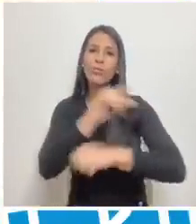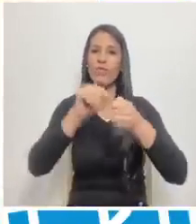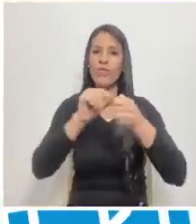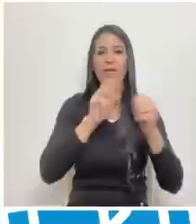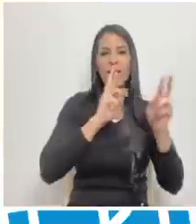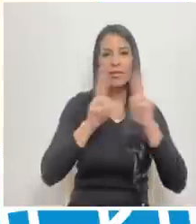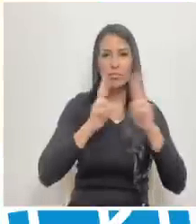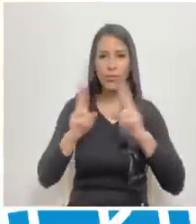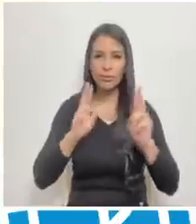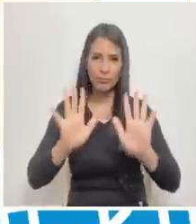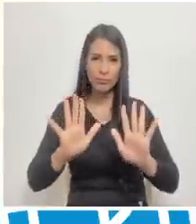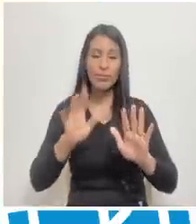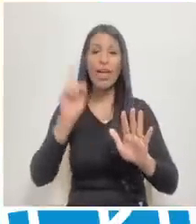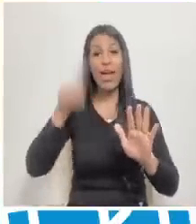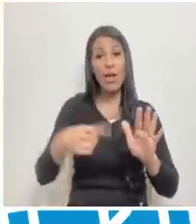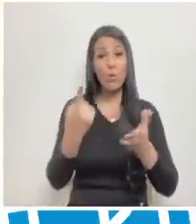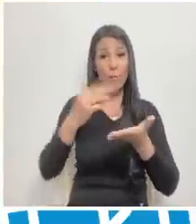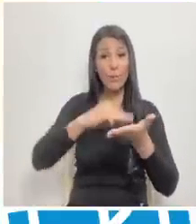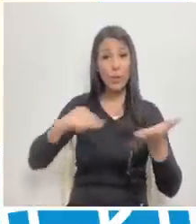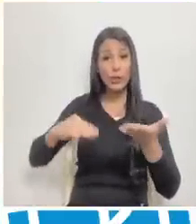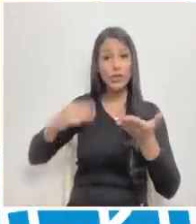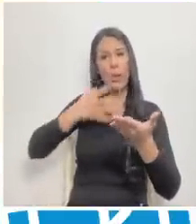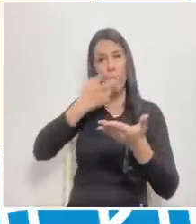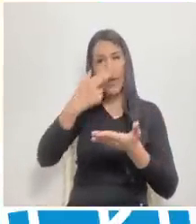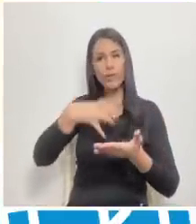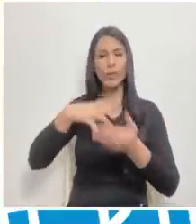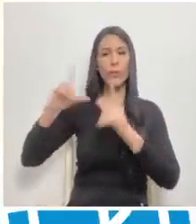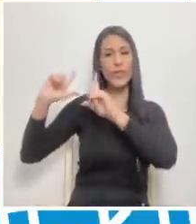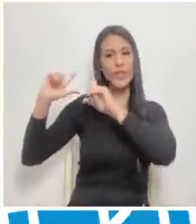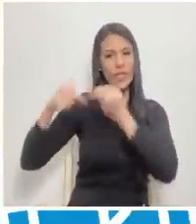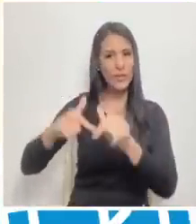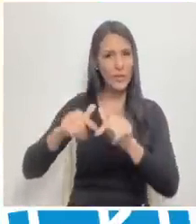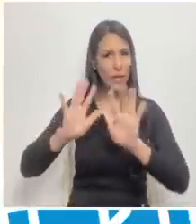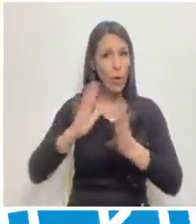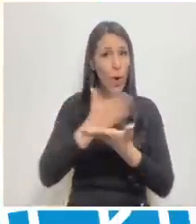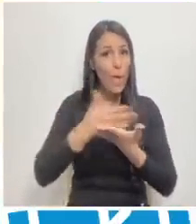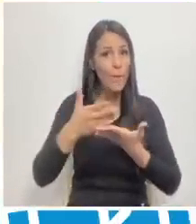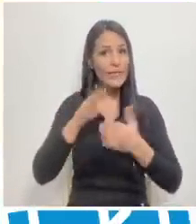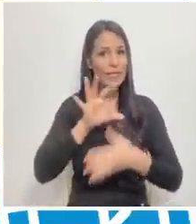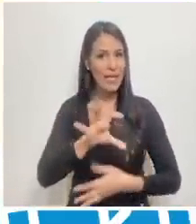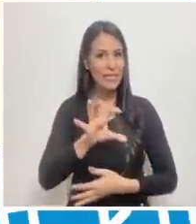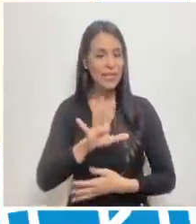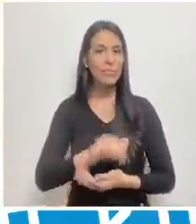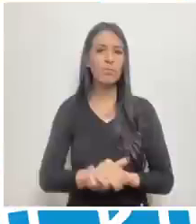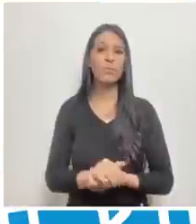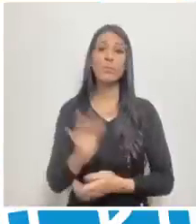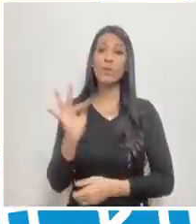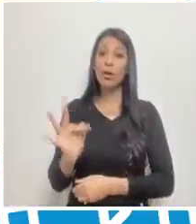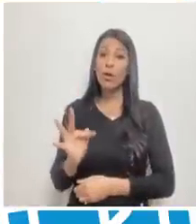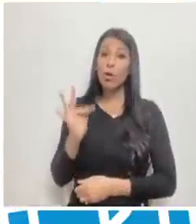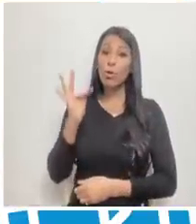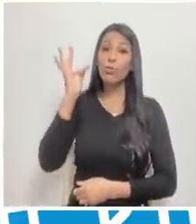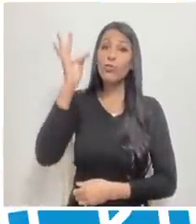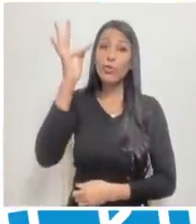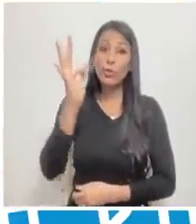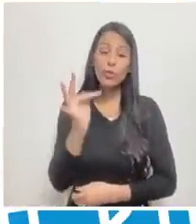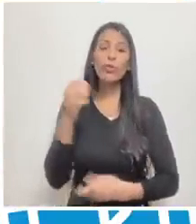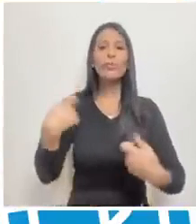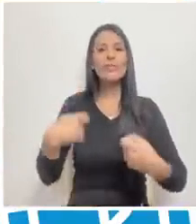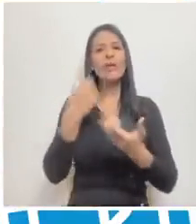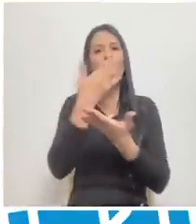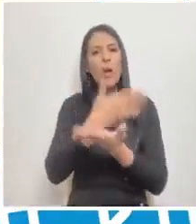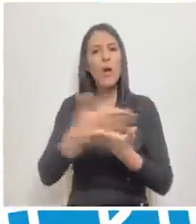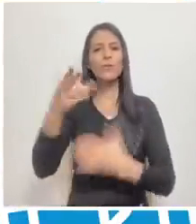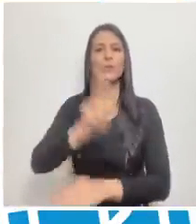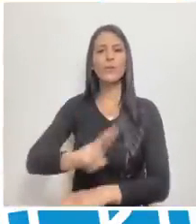Isso é uma metodologia conservadora. Mais adiante, nós temos que passar a trabalhar com inteligência artificial, de modo